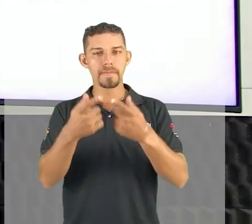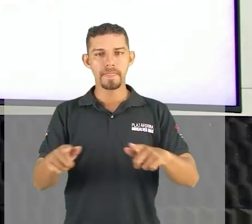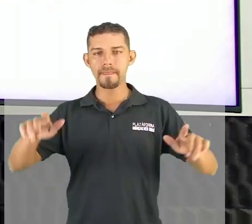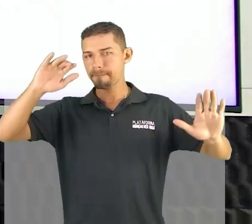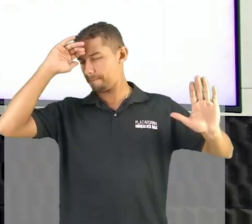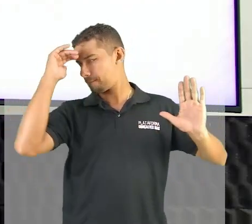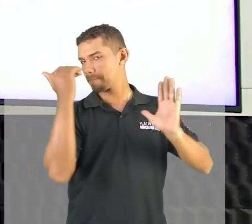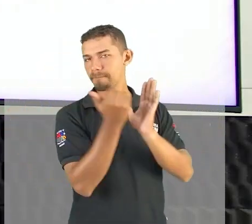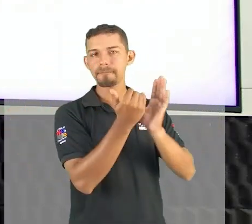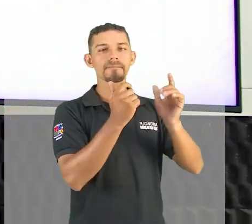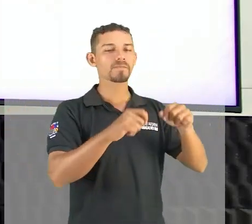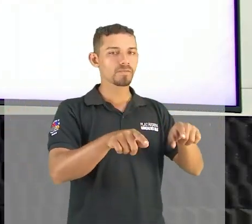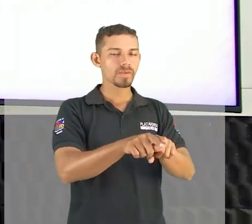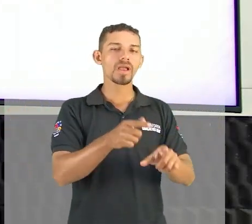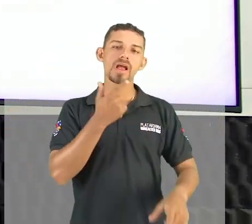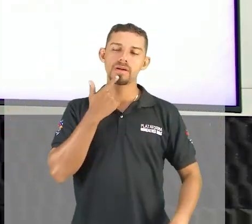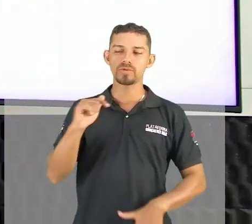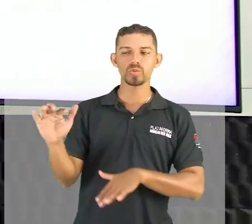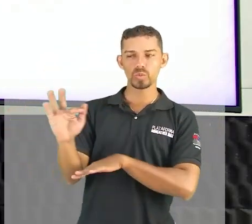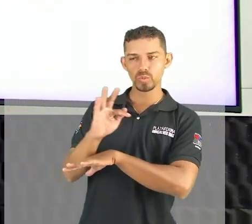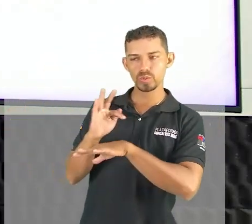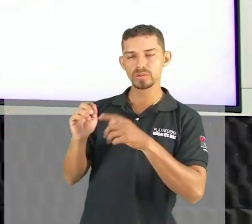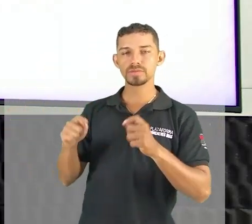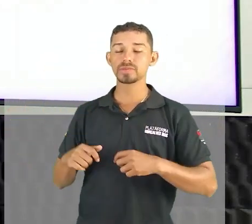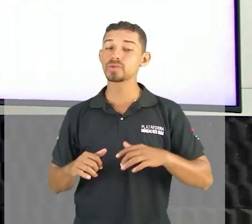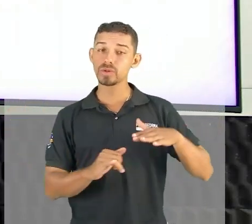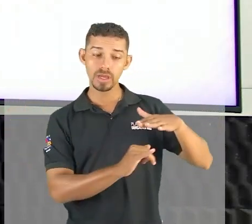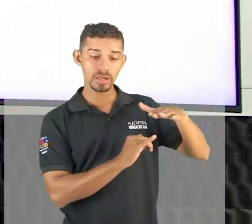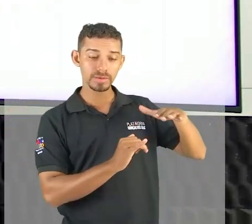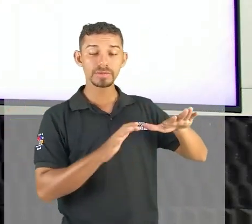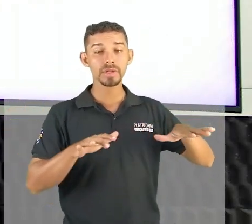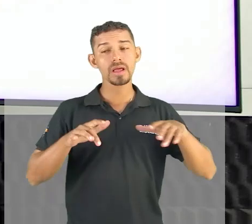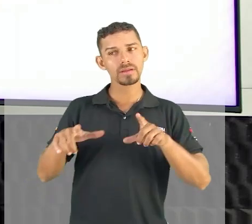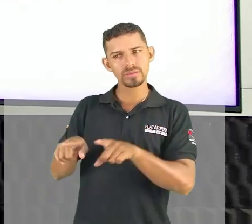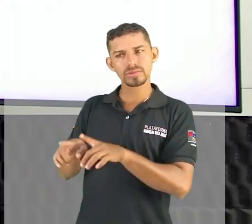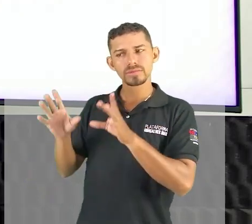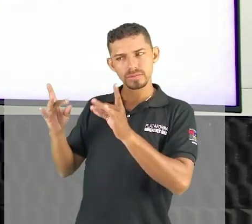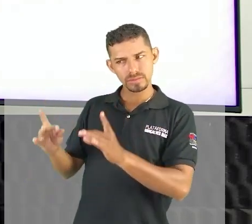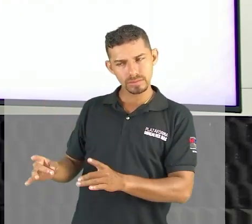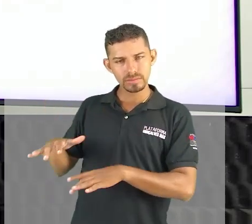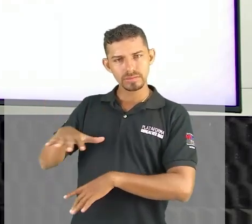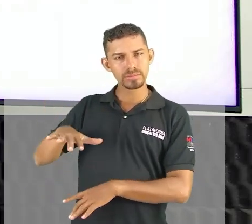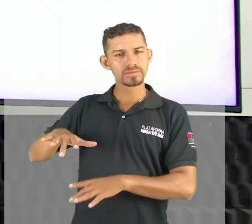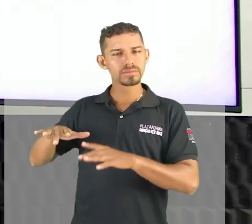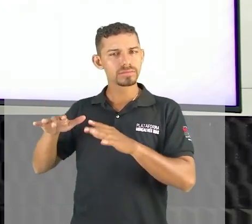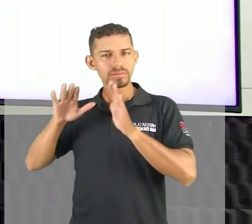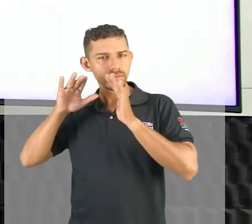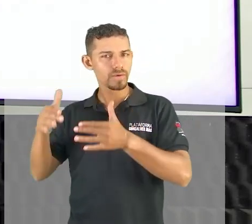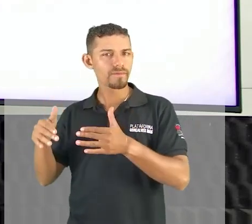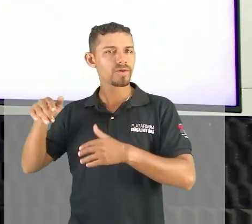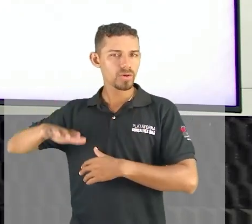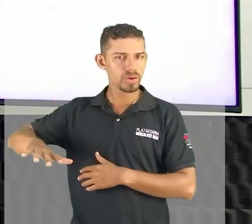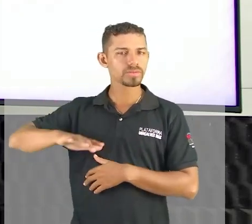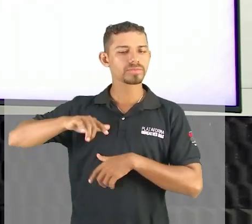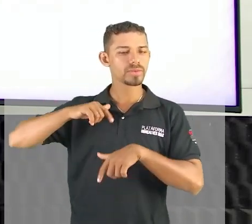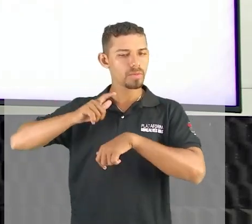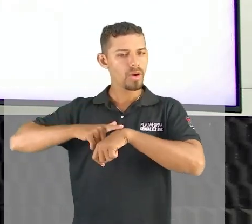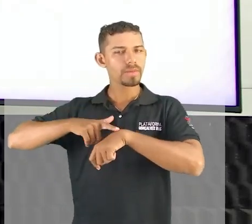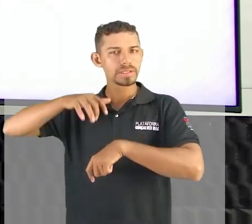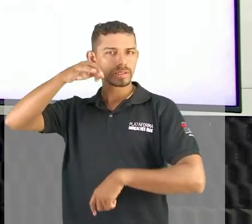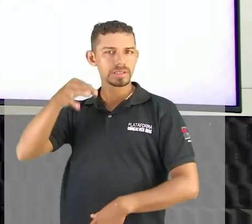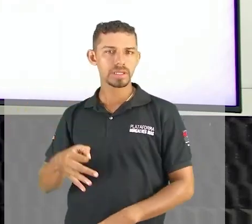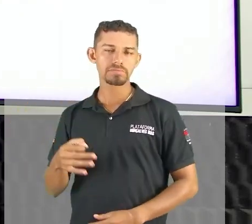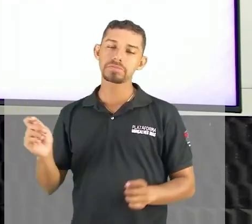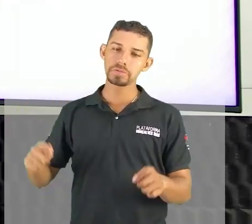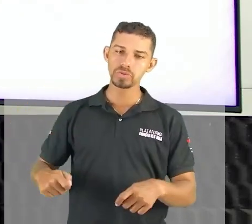conforme eh com uso de uma linguagem mais rebuscada mas tem os ambientes específicos para isso tem o a as formas e o os momentos que